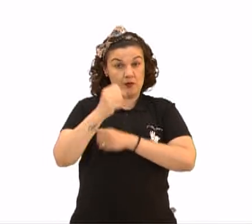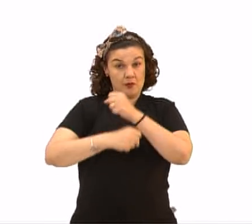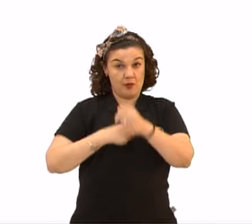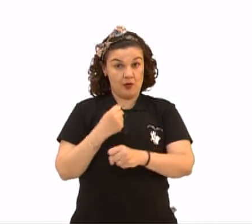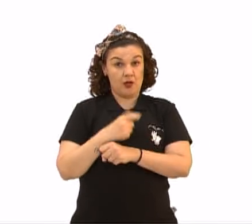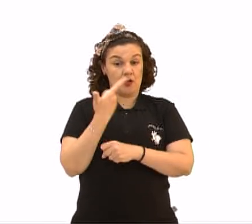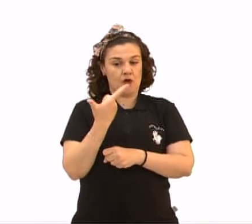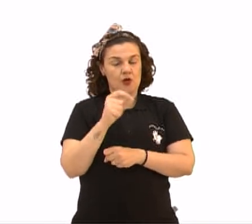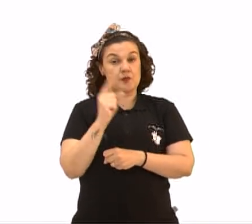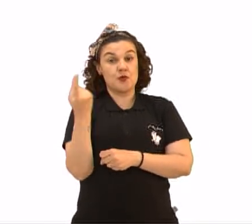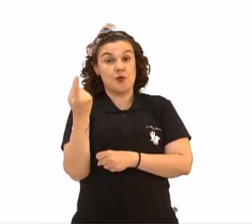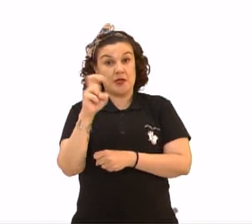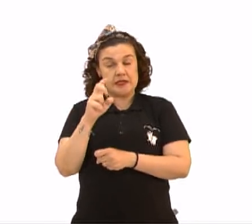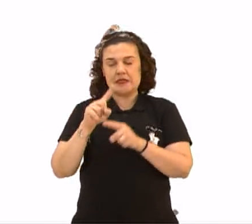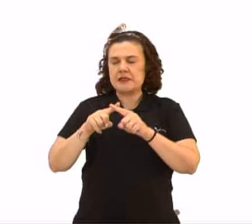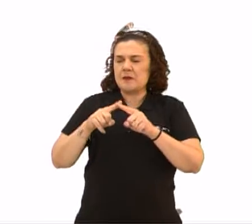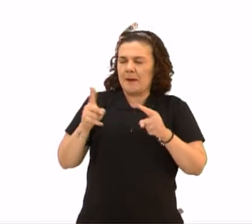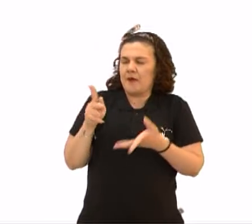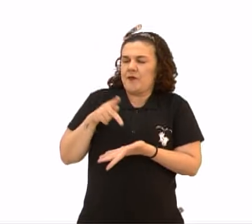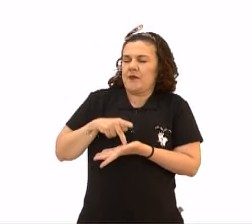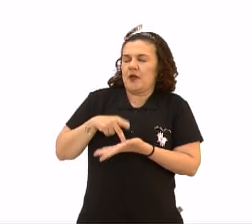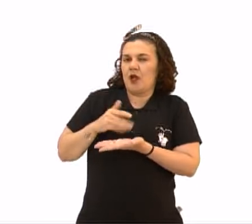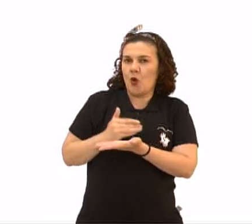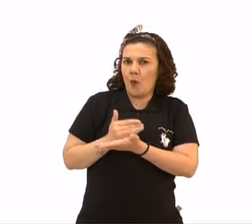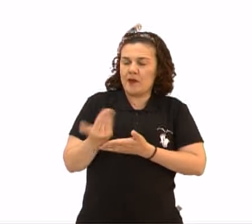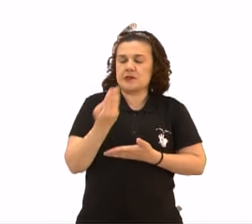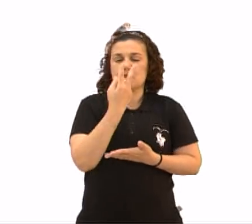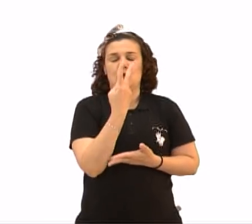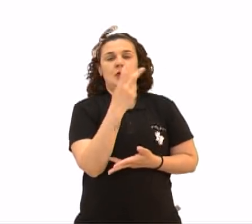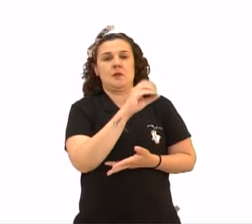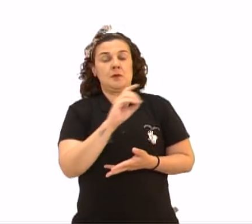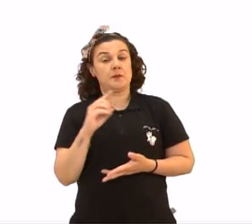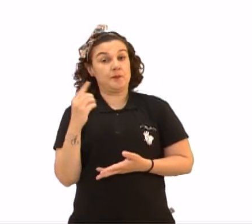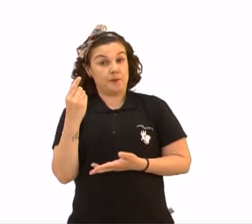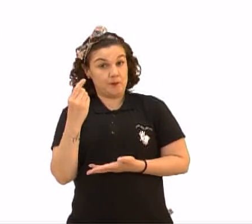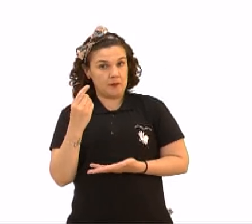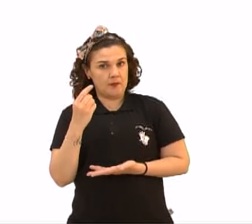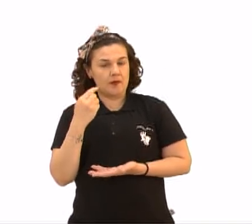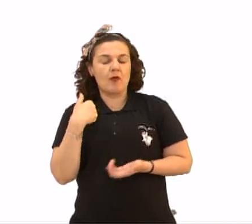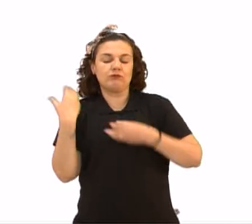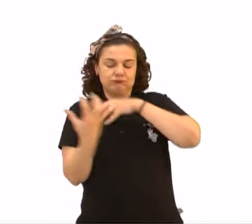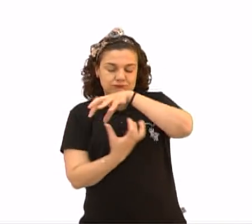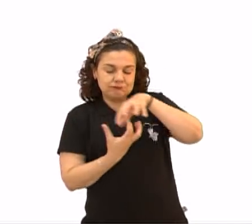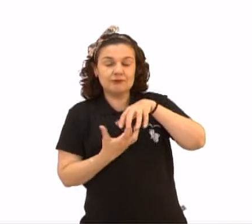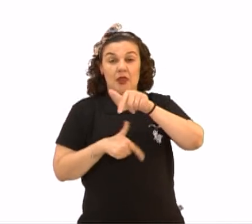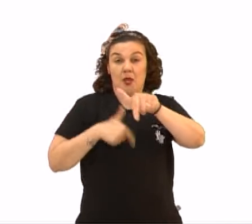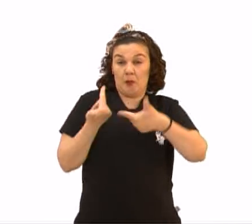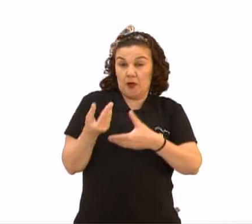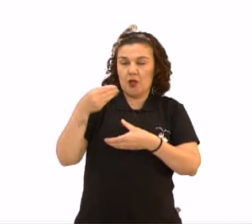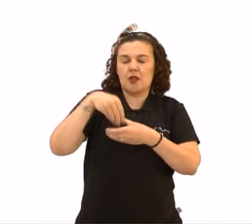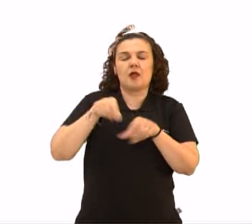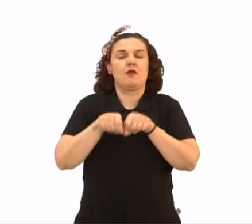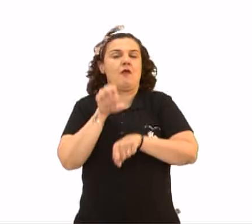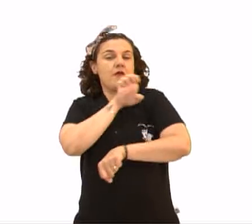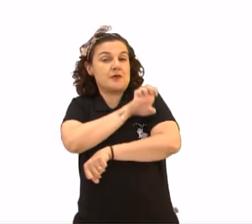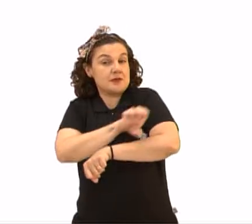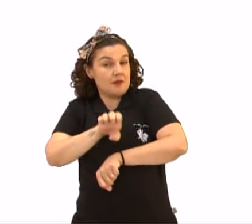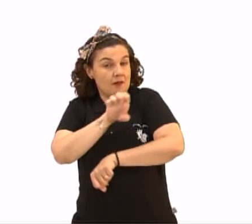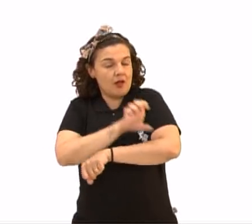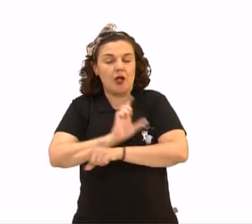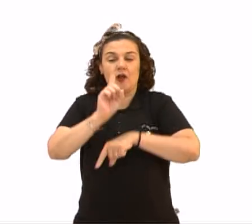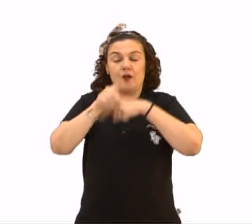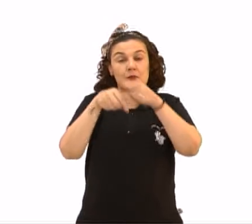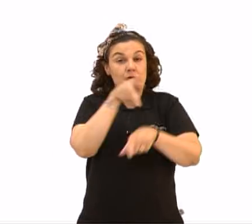mas, na verdade, eu desde 2001 que eu meio que sou envolvido com a Gibiteca. Eu fiz estágio aqui, depois